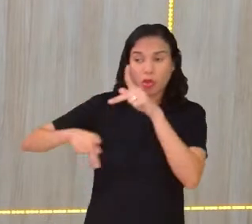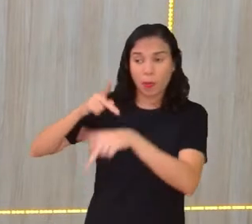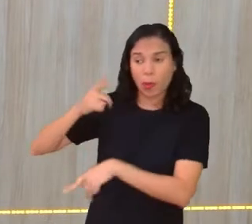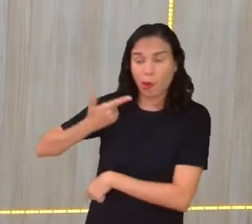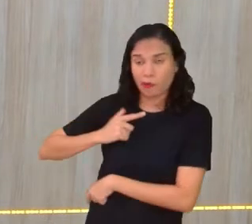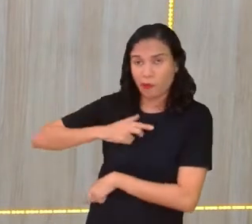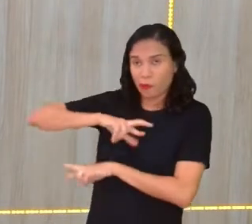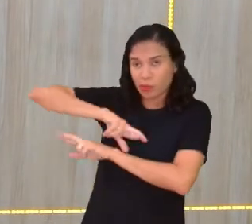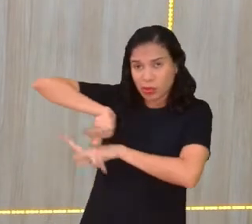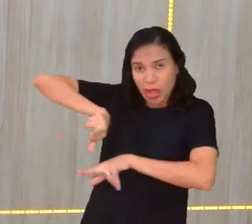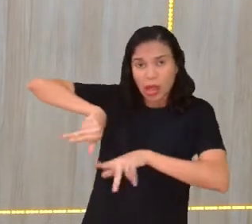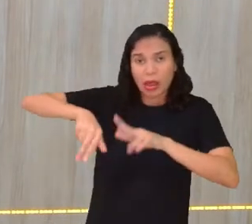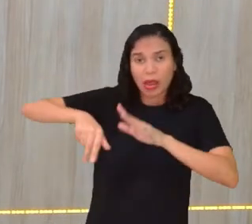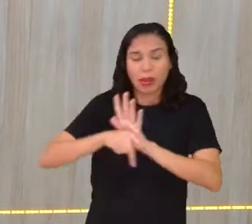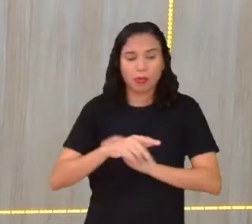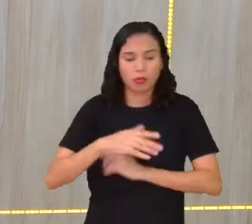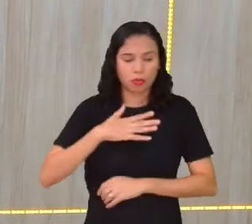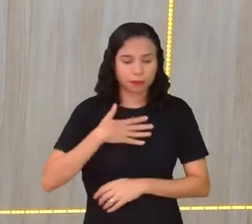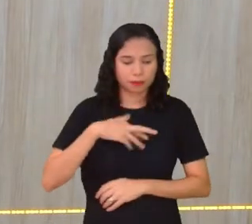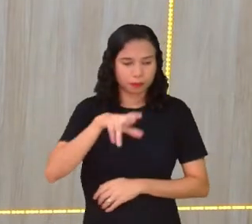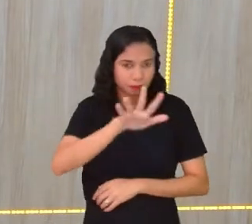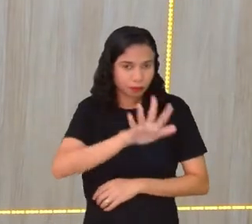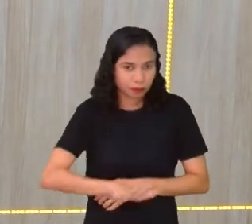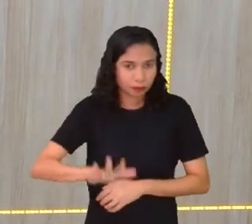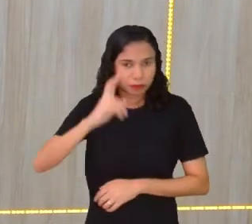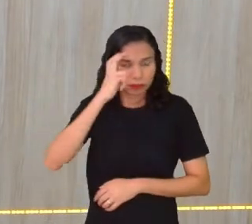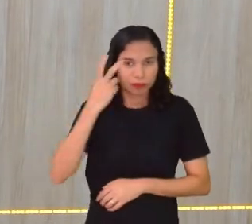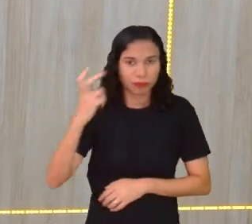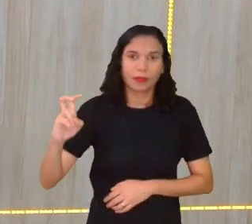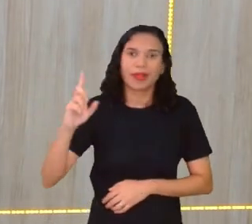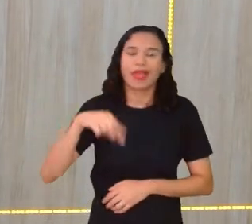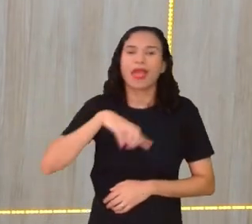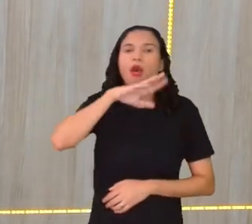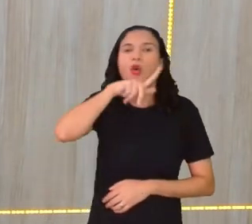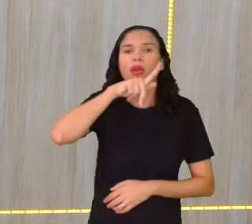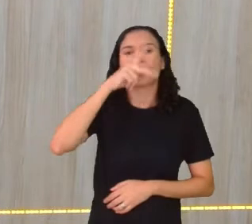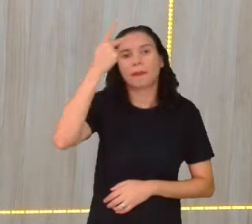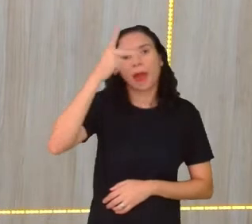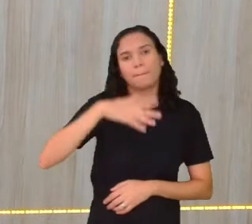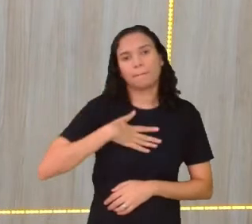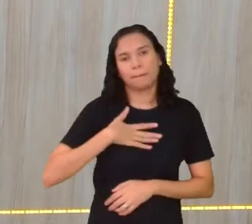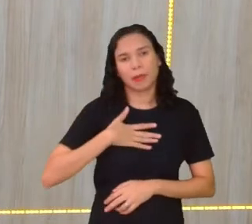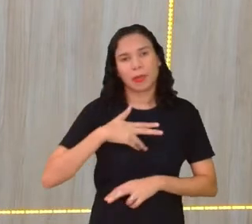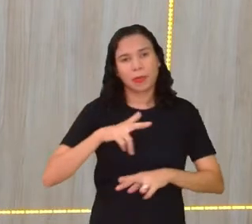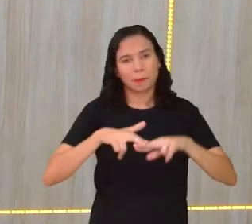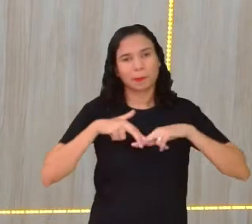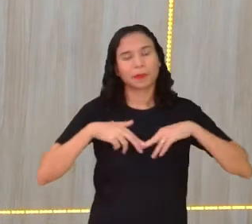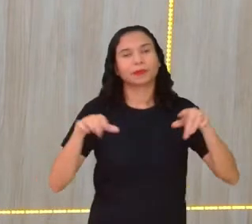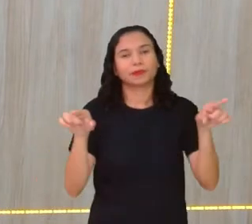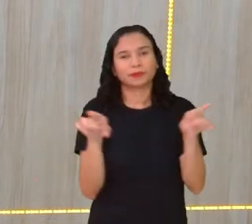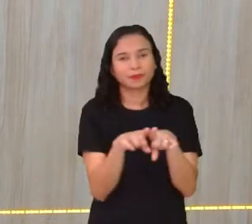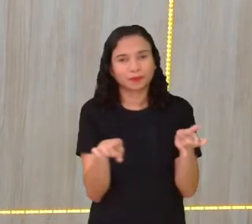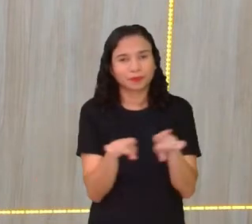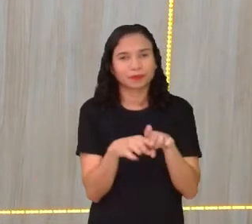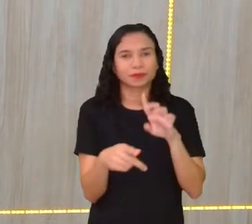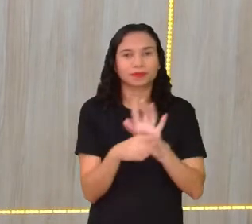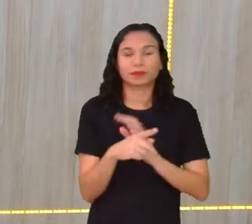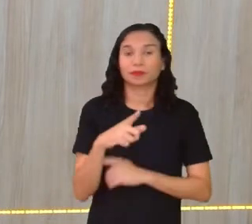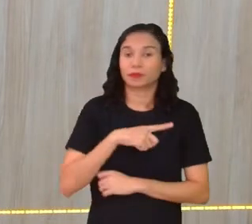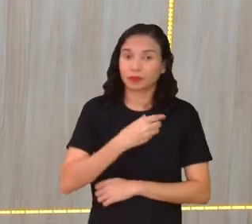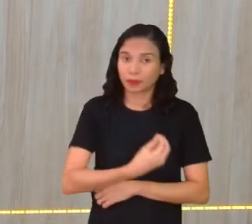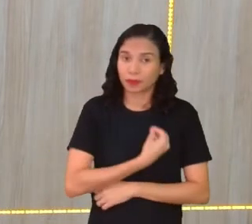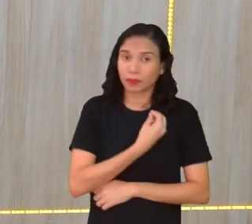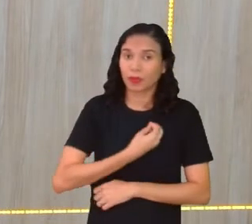faz parte do meu território, da minha cultura, ele é inferior a mim. Né? Então, inclusive,